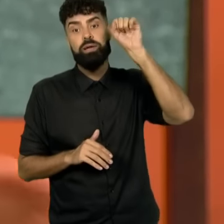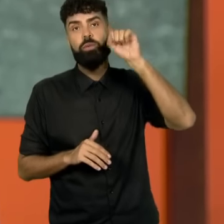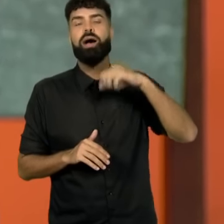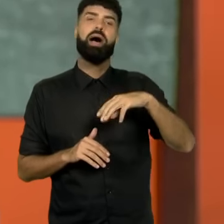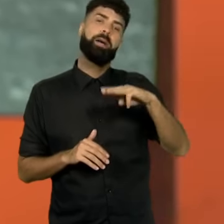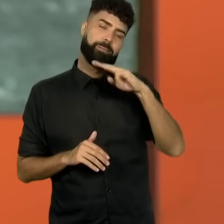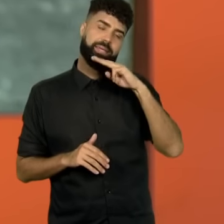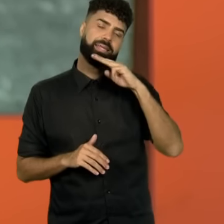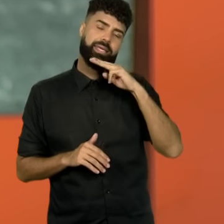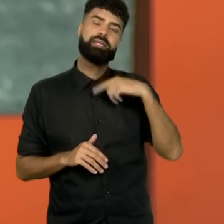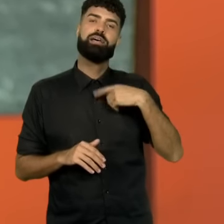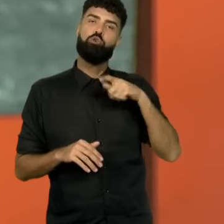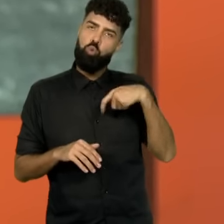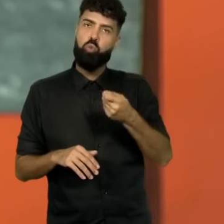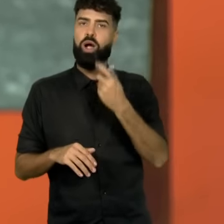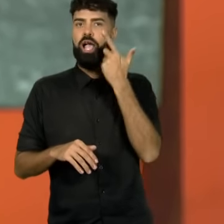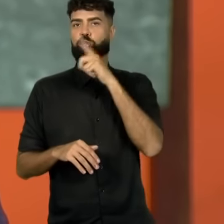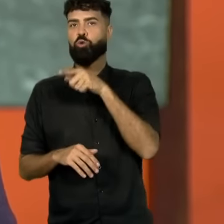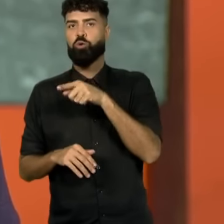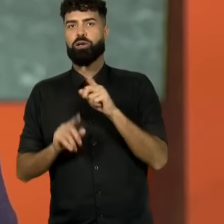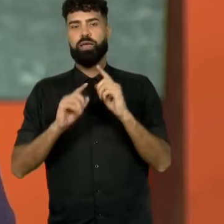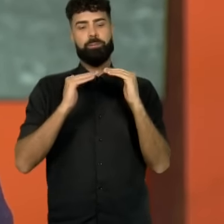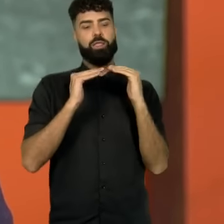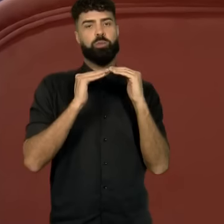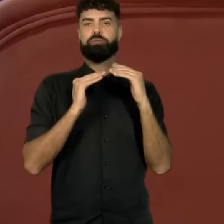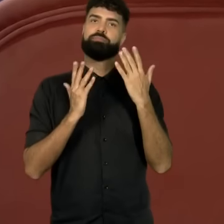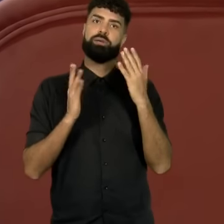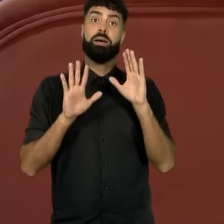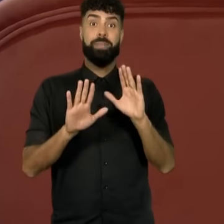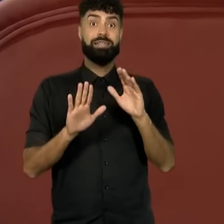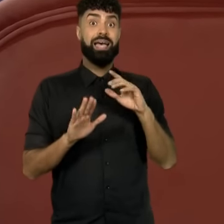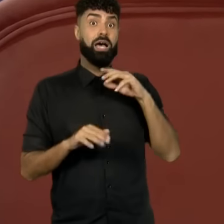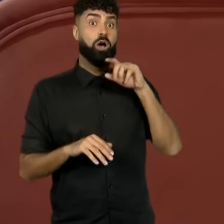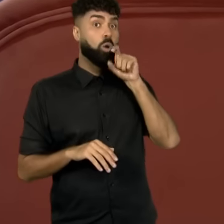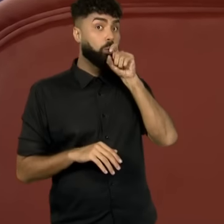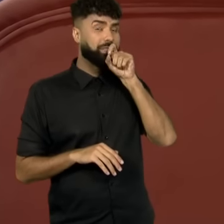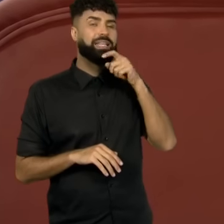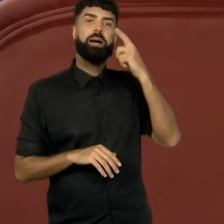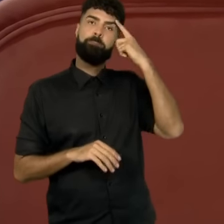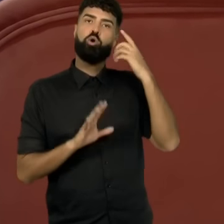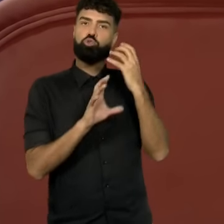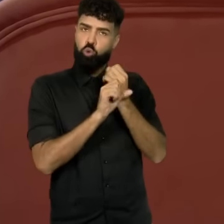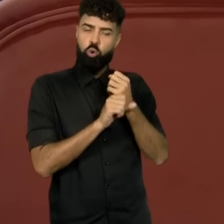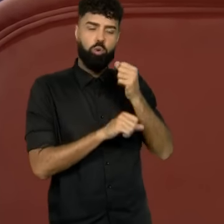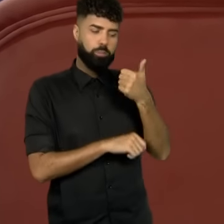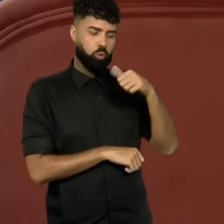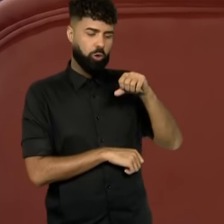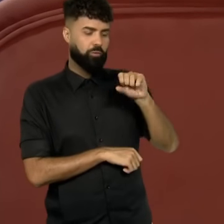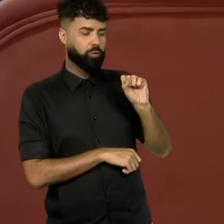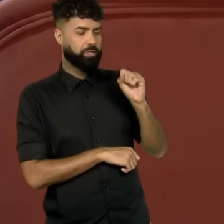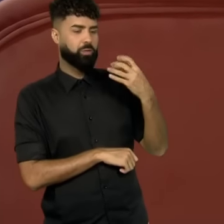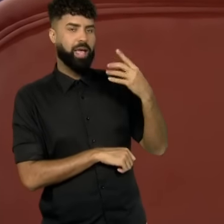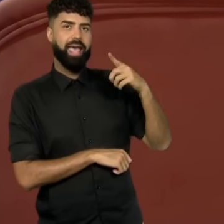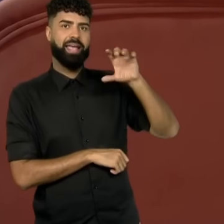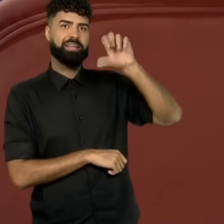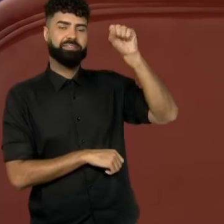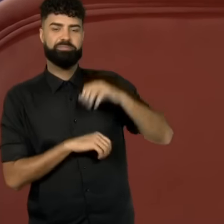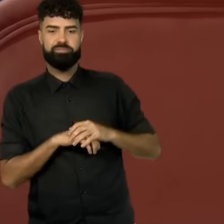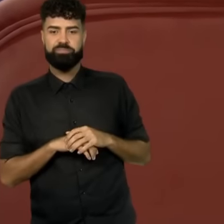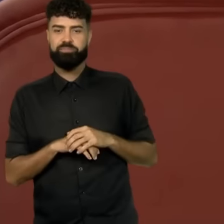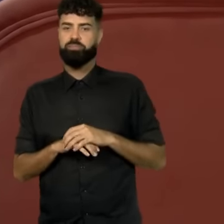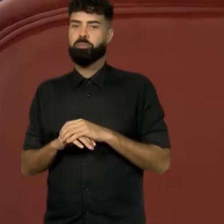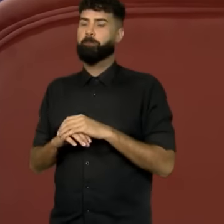Mangueira sagrou-se campeã. Mas a Portela contabiliza 84 como sendo um título. E ela gravou Portela na Avenida, que é